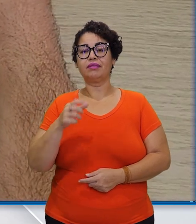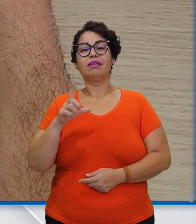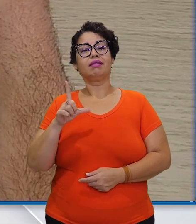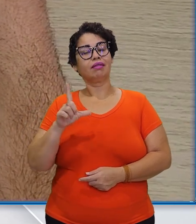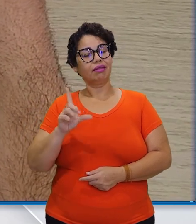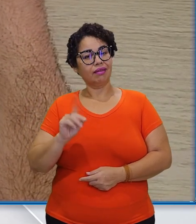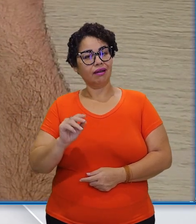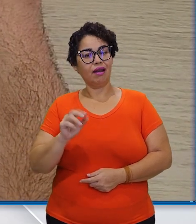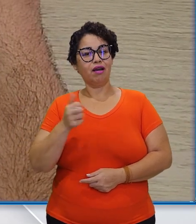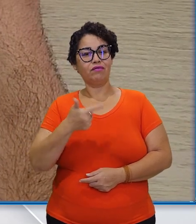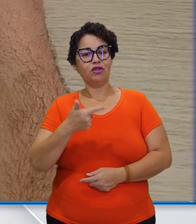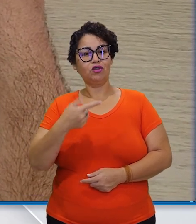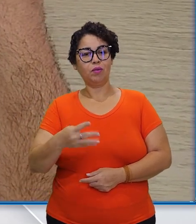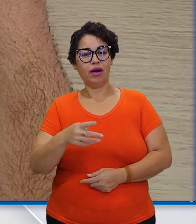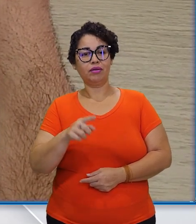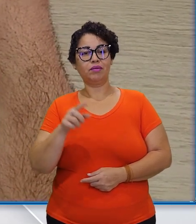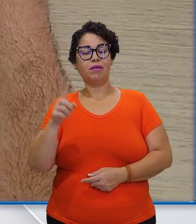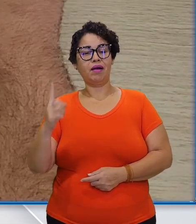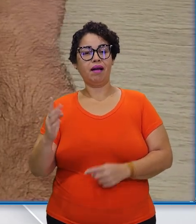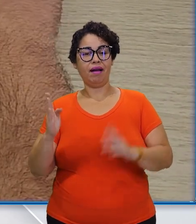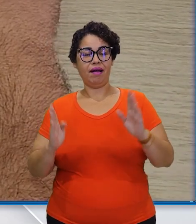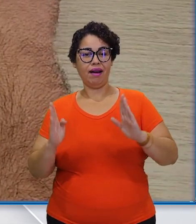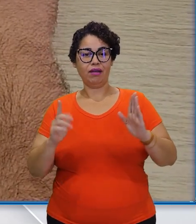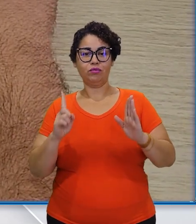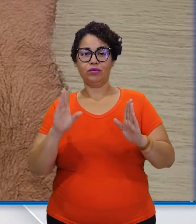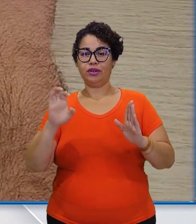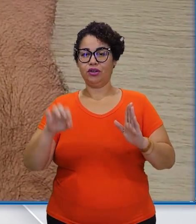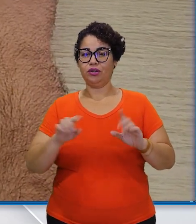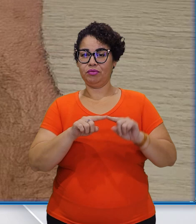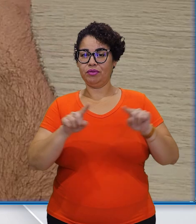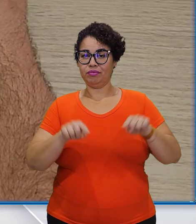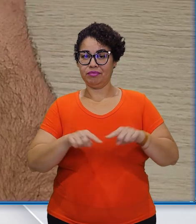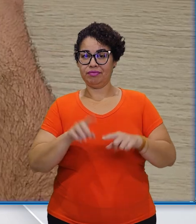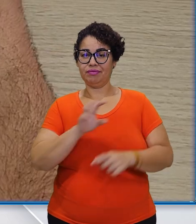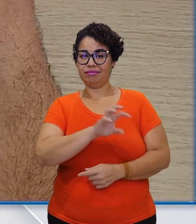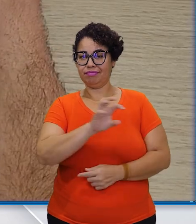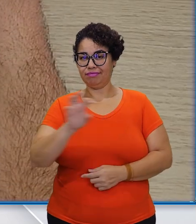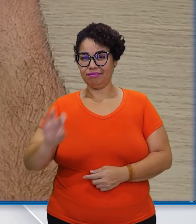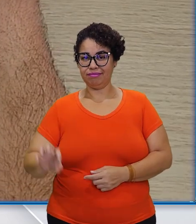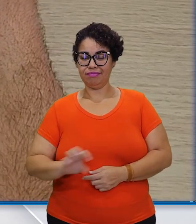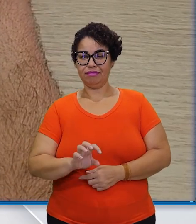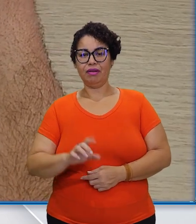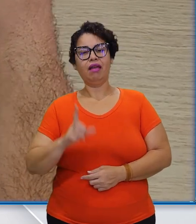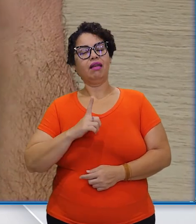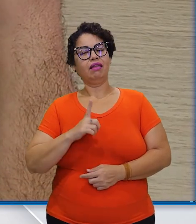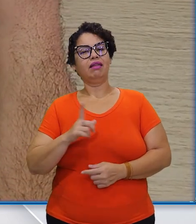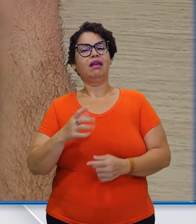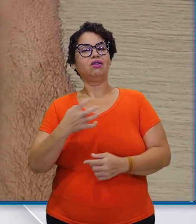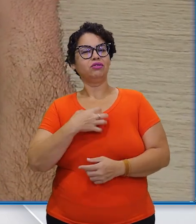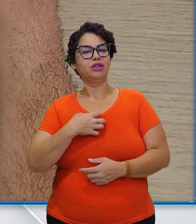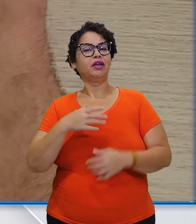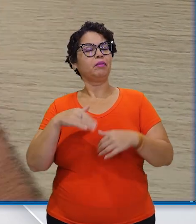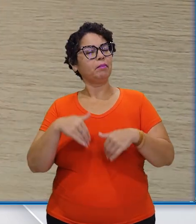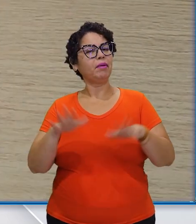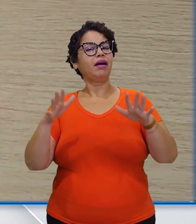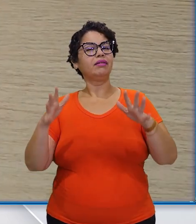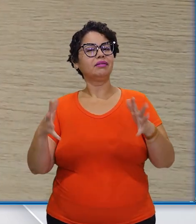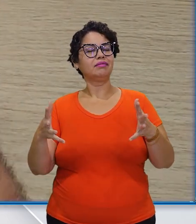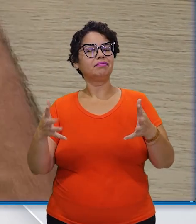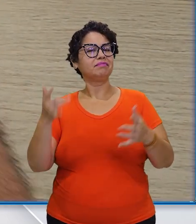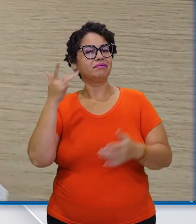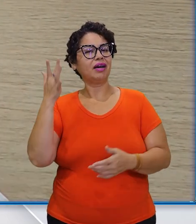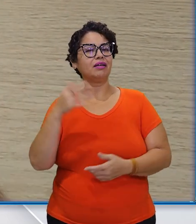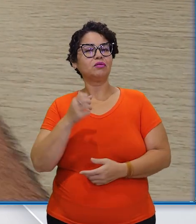cabem 24 quadrados de lado 1 centímetro. Mas existe um modo mais eficiente do que